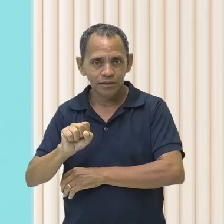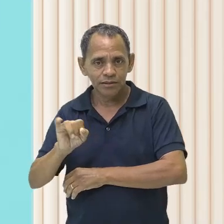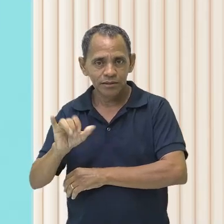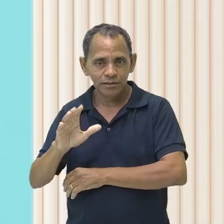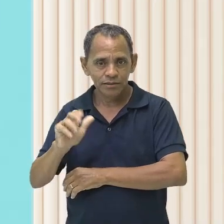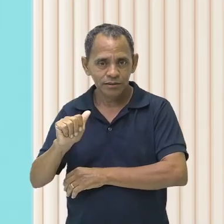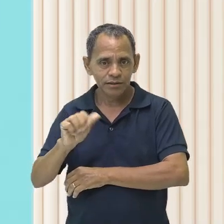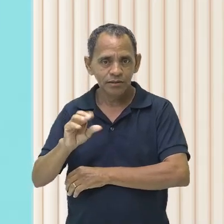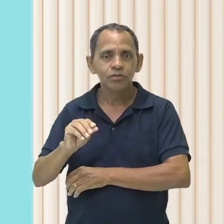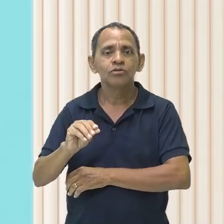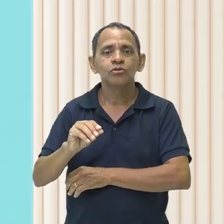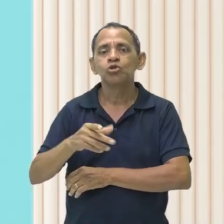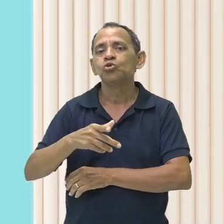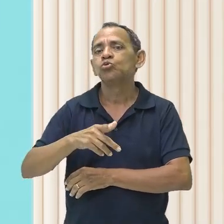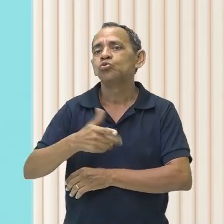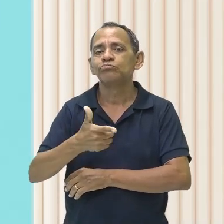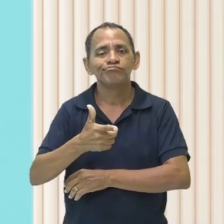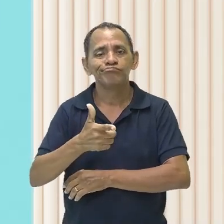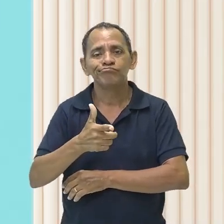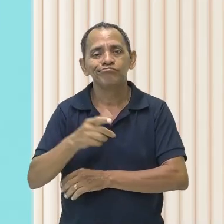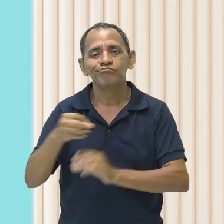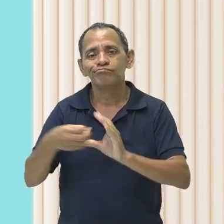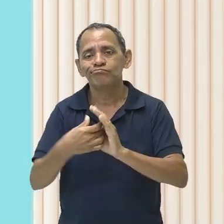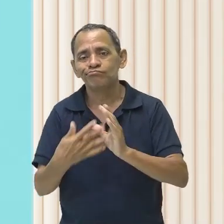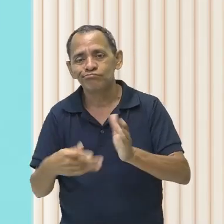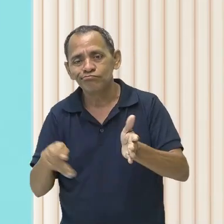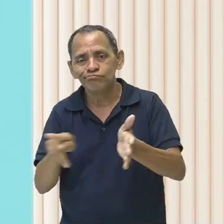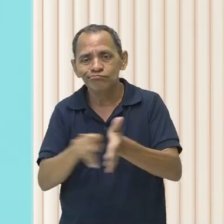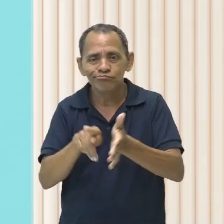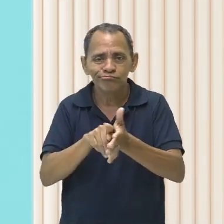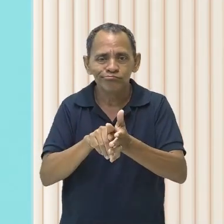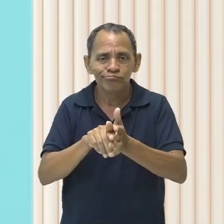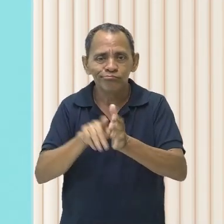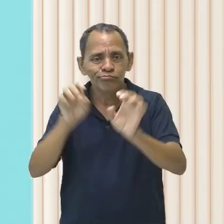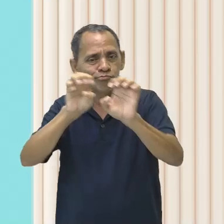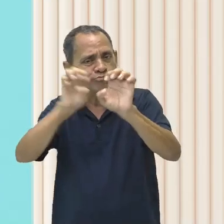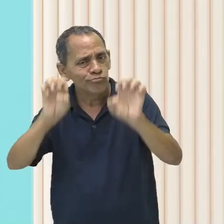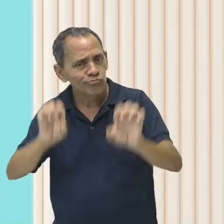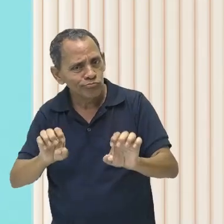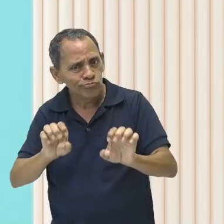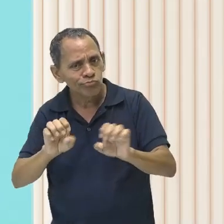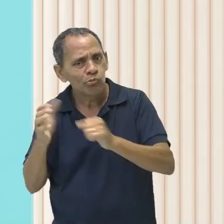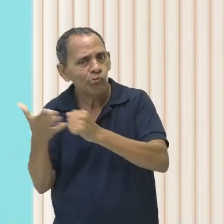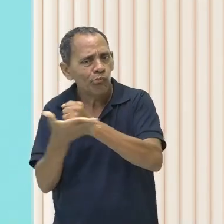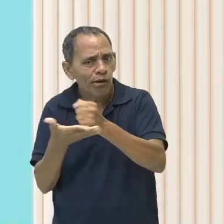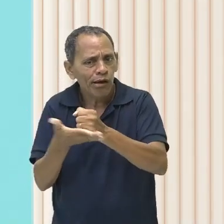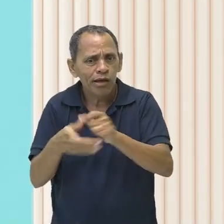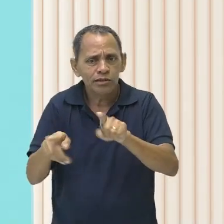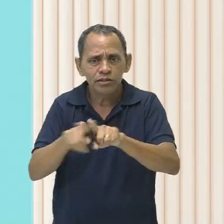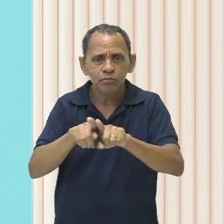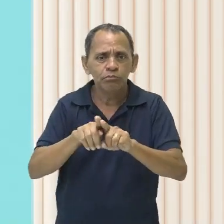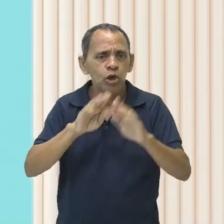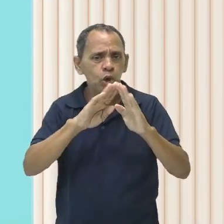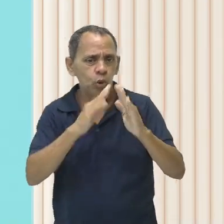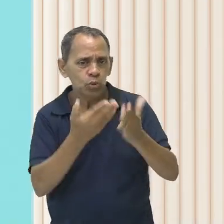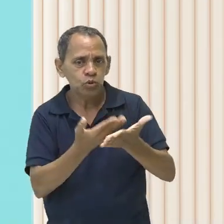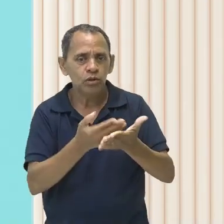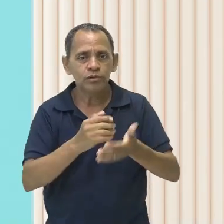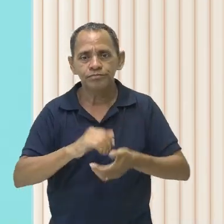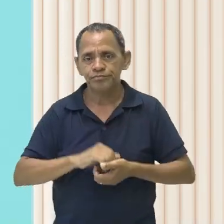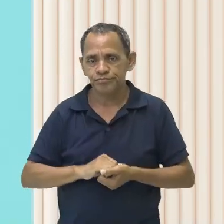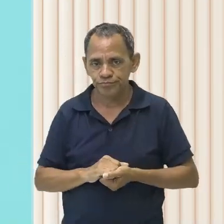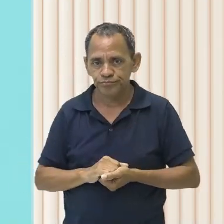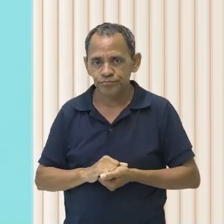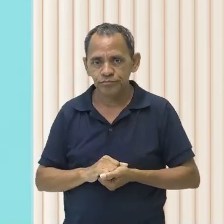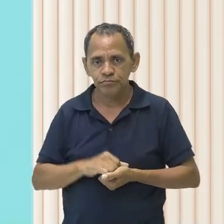Não tem ainda uma característica, um formato mesmo, uma base para dizer, isso aqui é uma escola. Se é uma